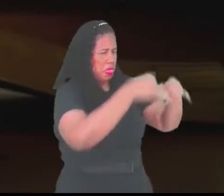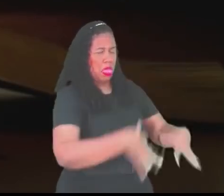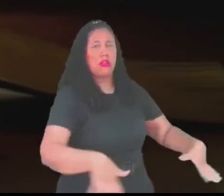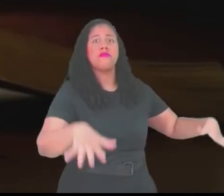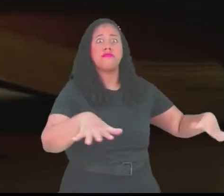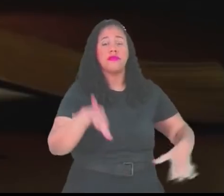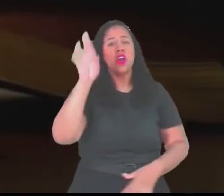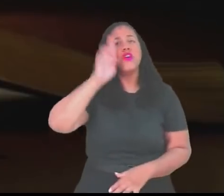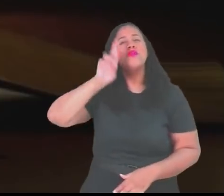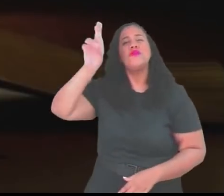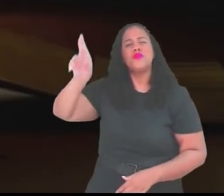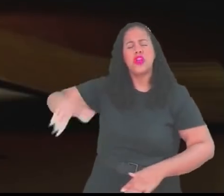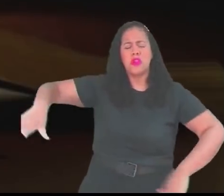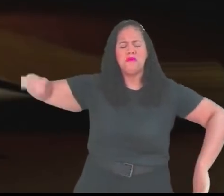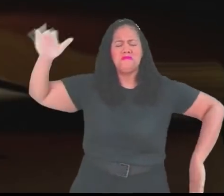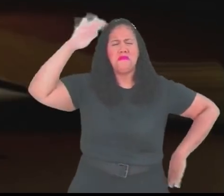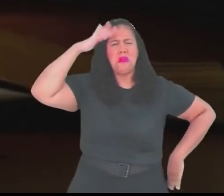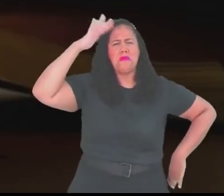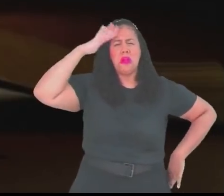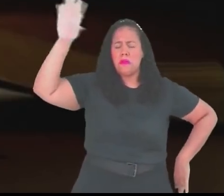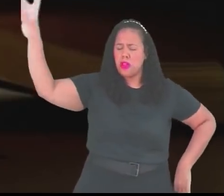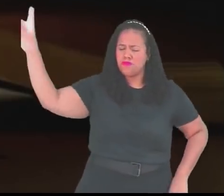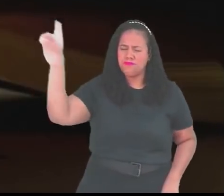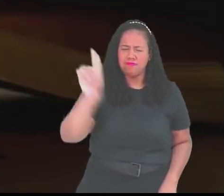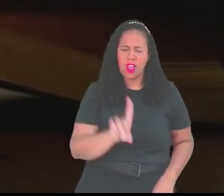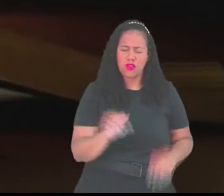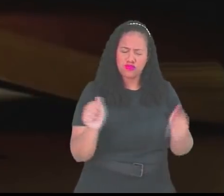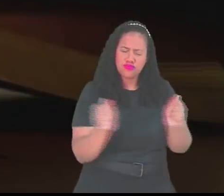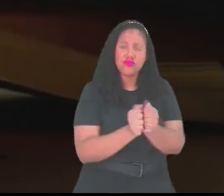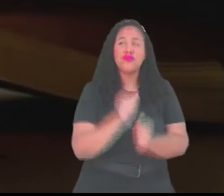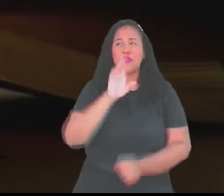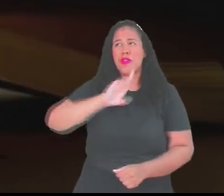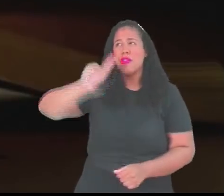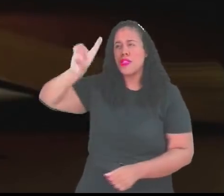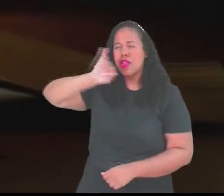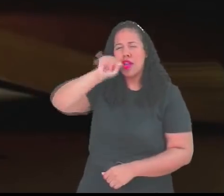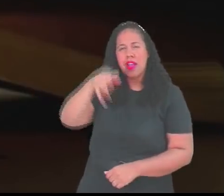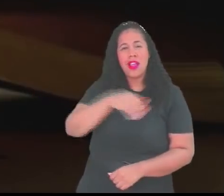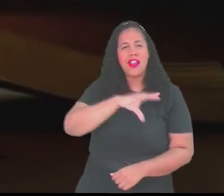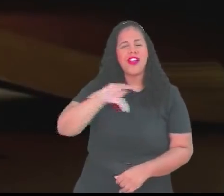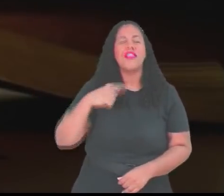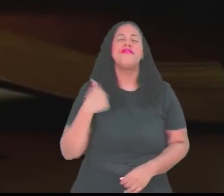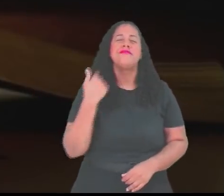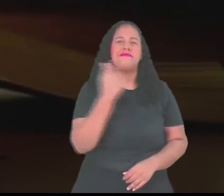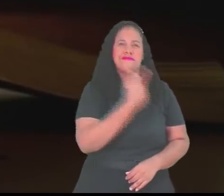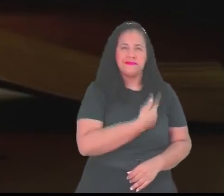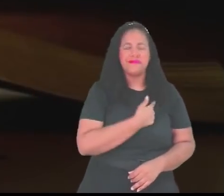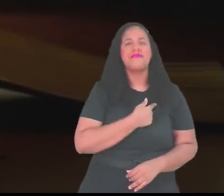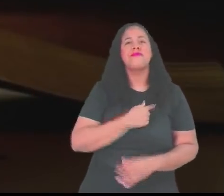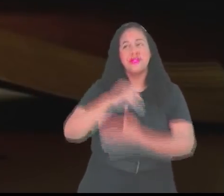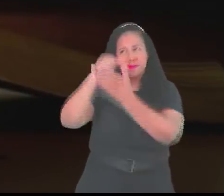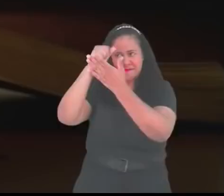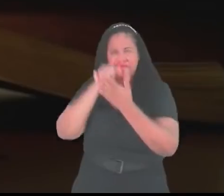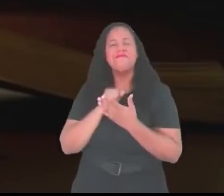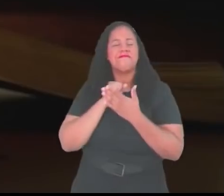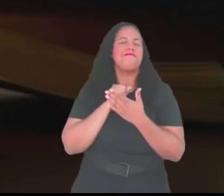dos exércitos está conosco. O Deus de Jacó é o nosso